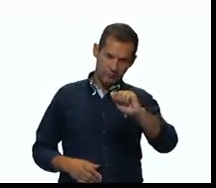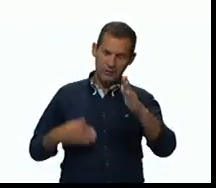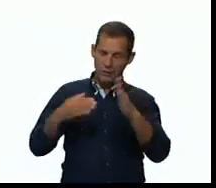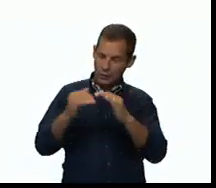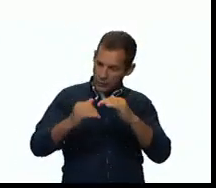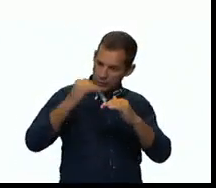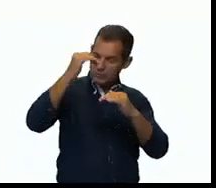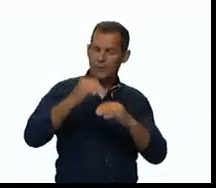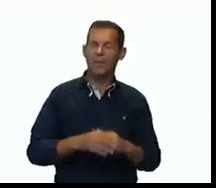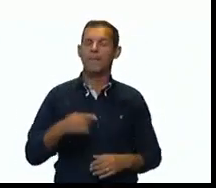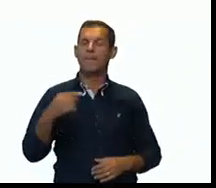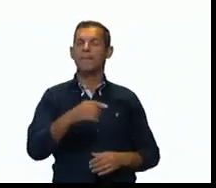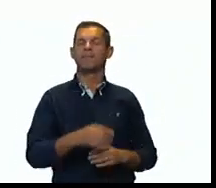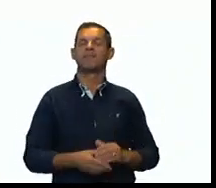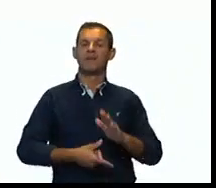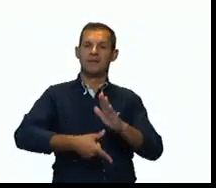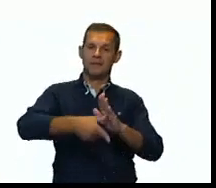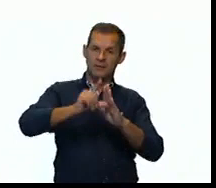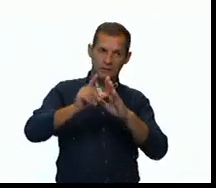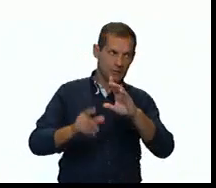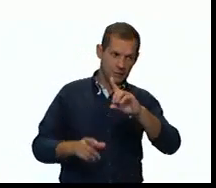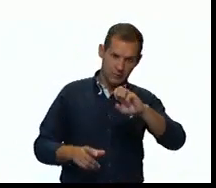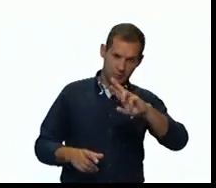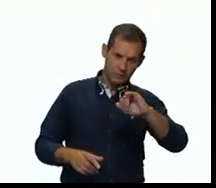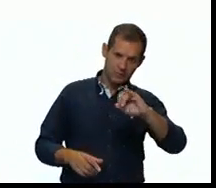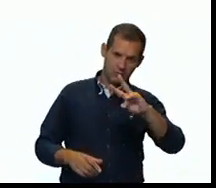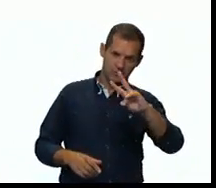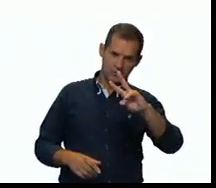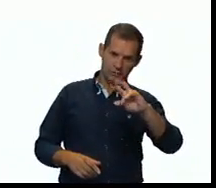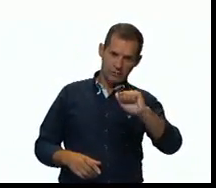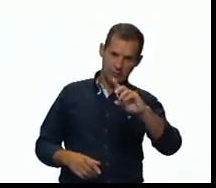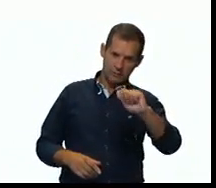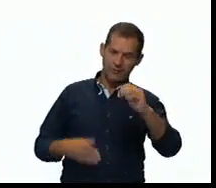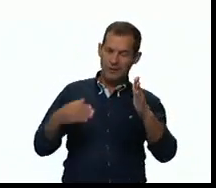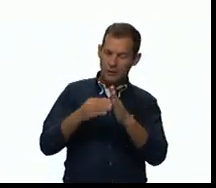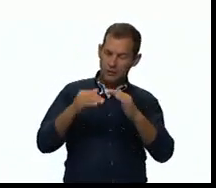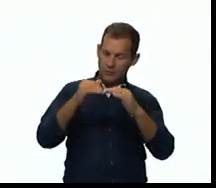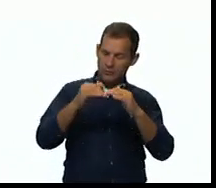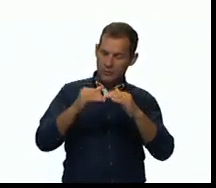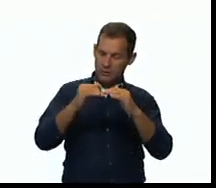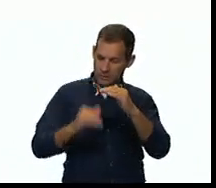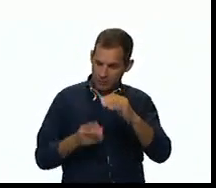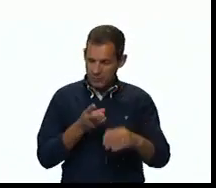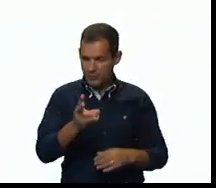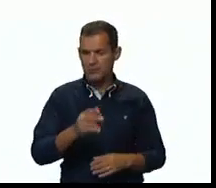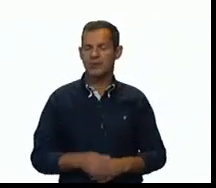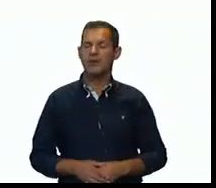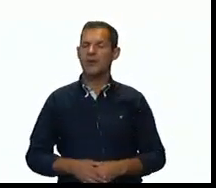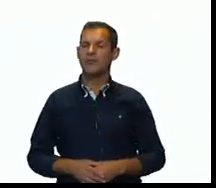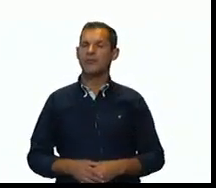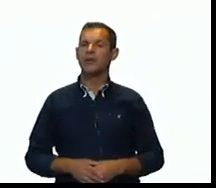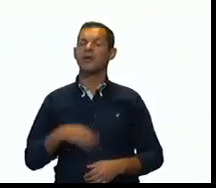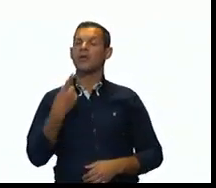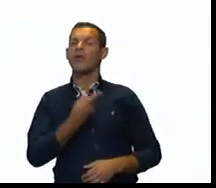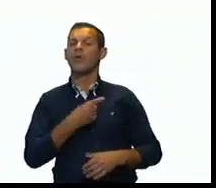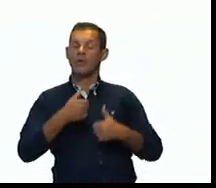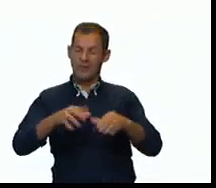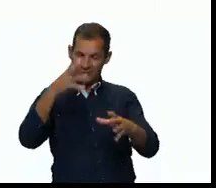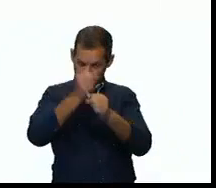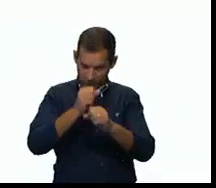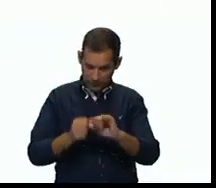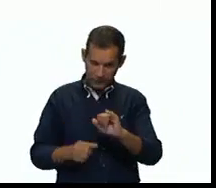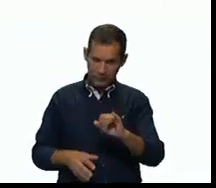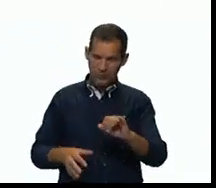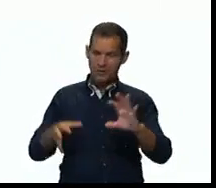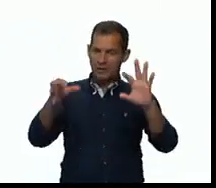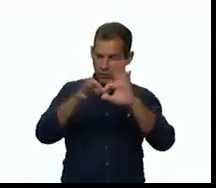superior menos a antiderivada do limite inferior. Sempre vai ser assim. E quando a gente está calculando as